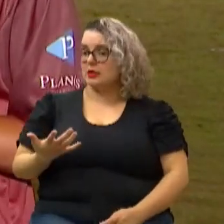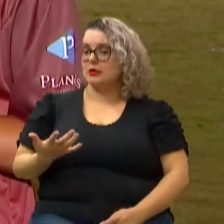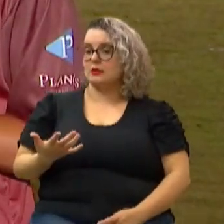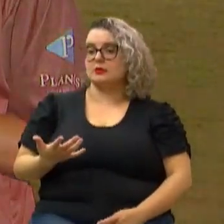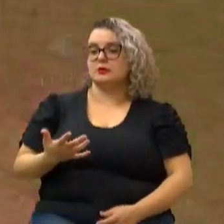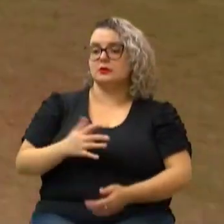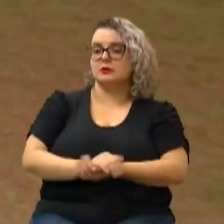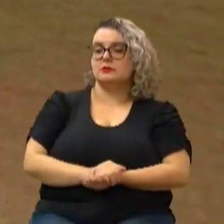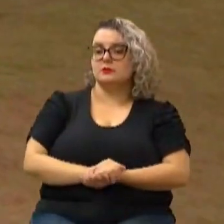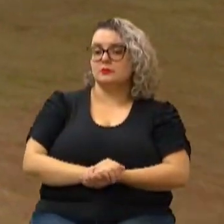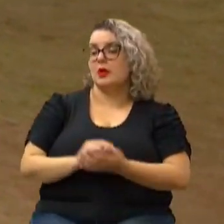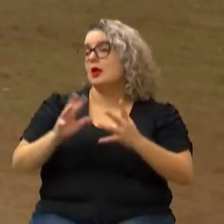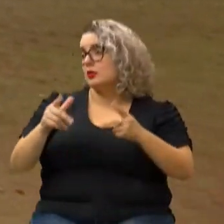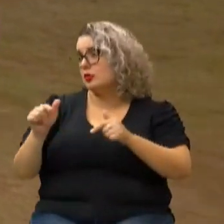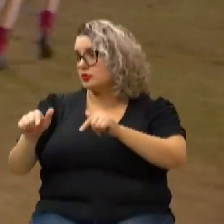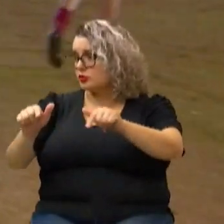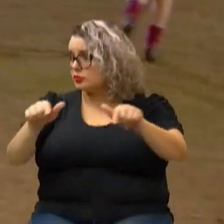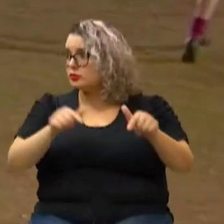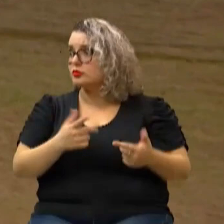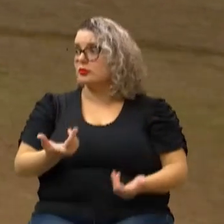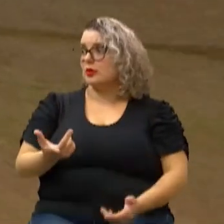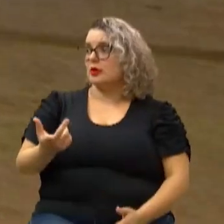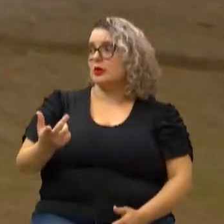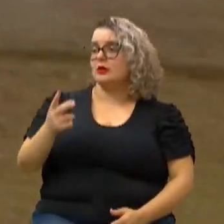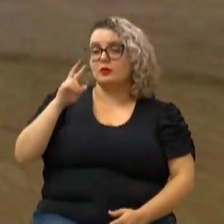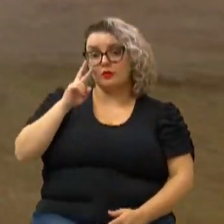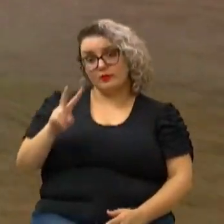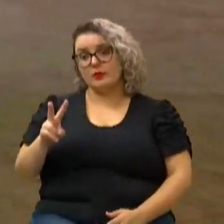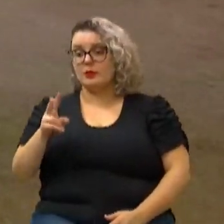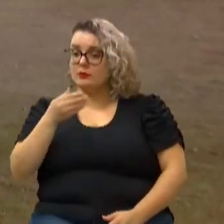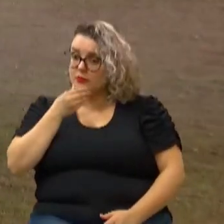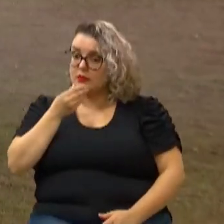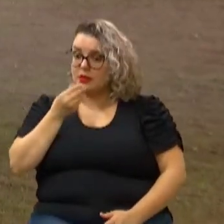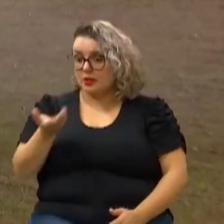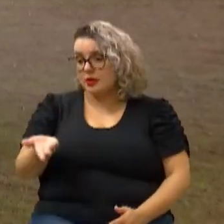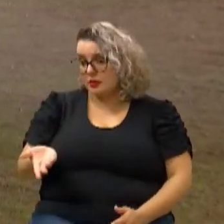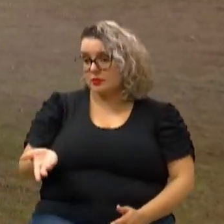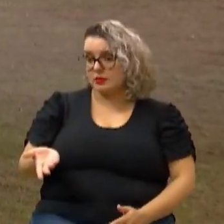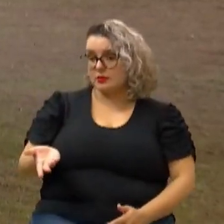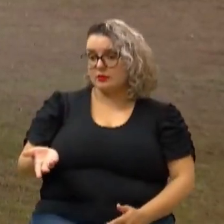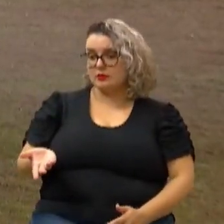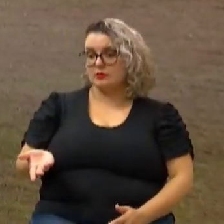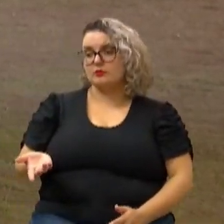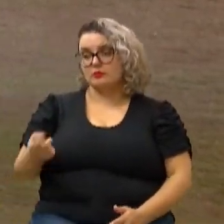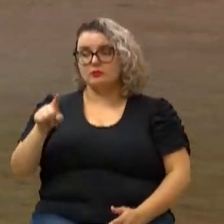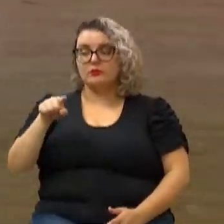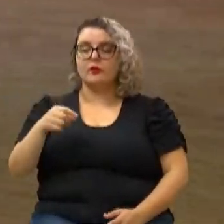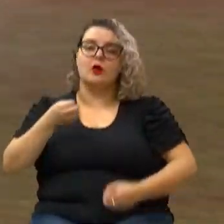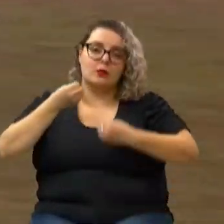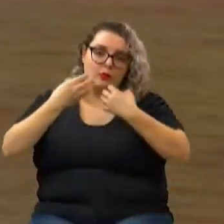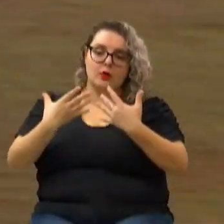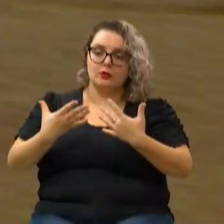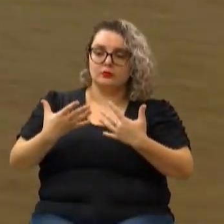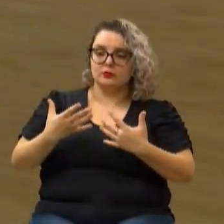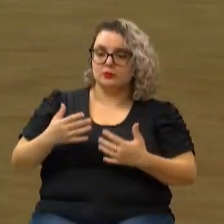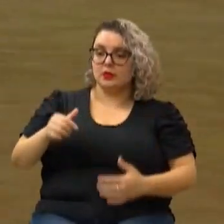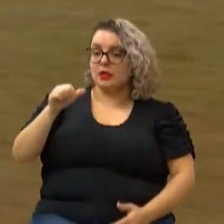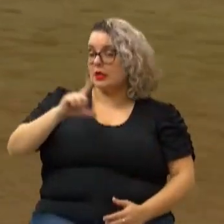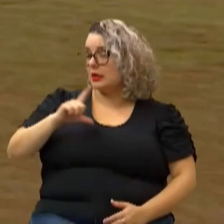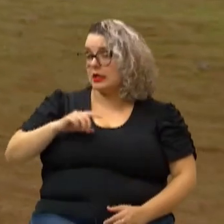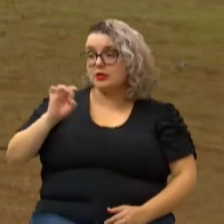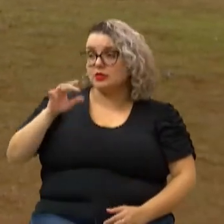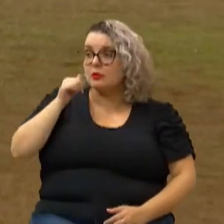meninas e em todos os outros lugares a gente vê meninos. Então foi muito bom